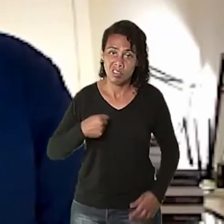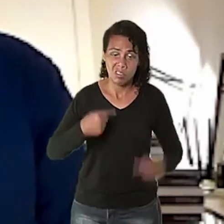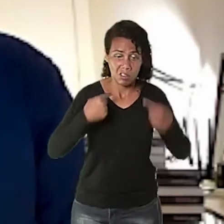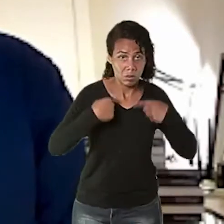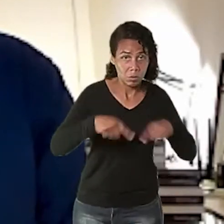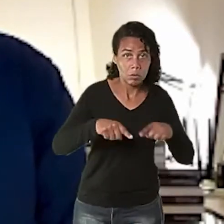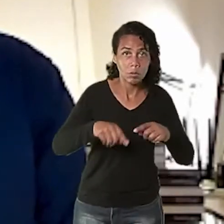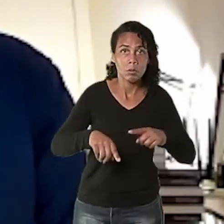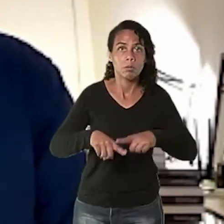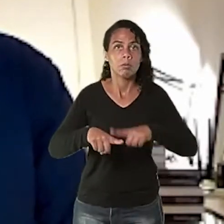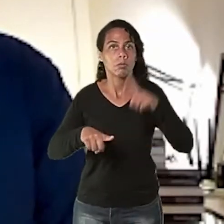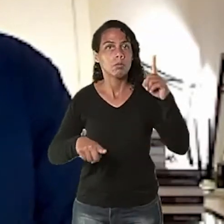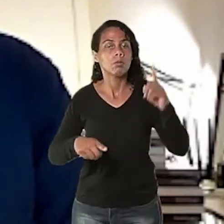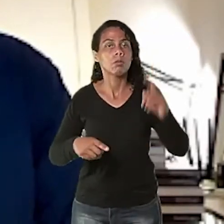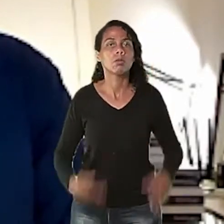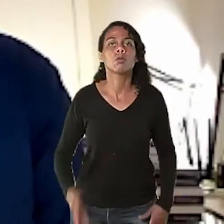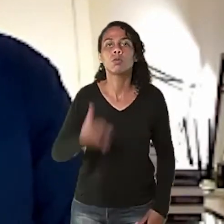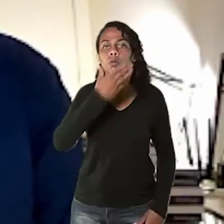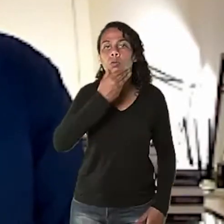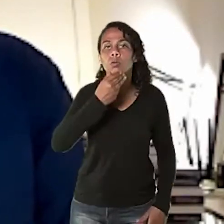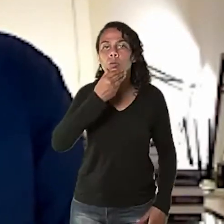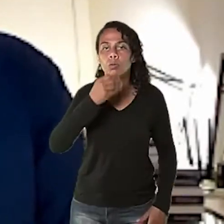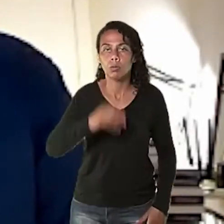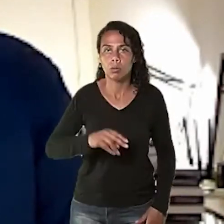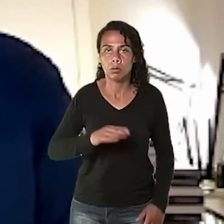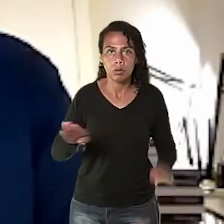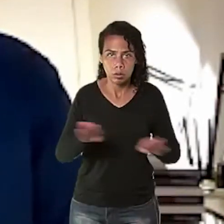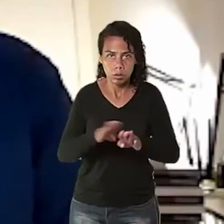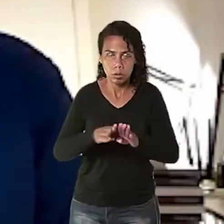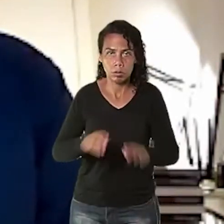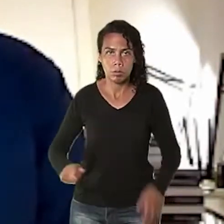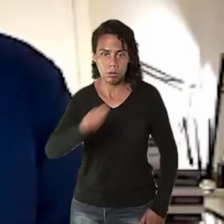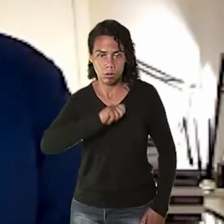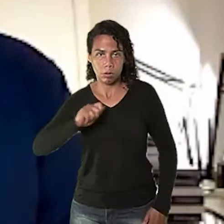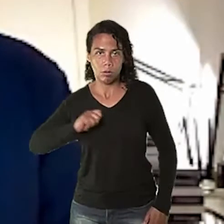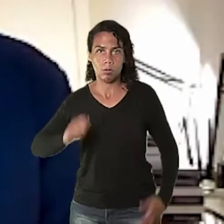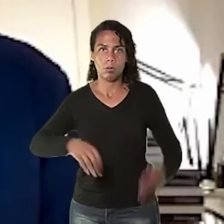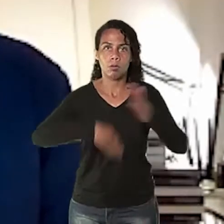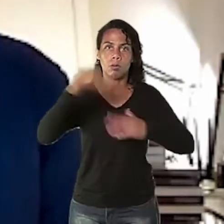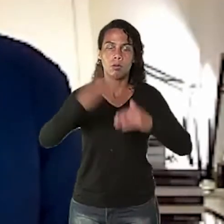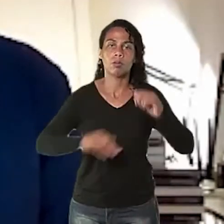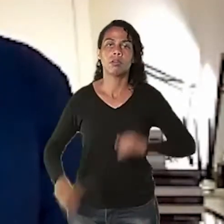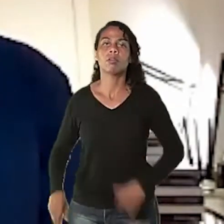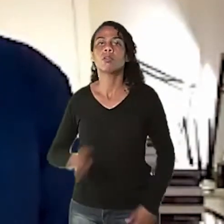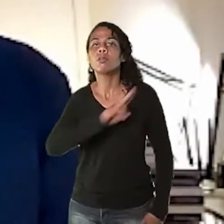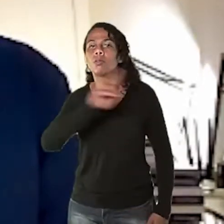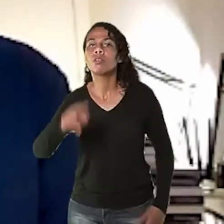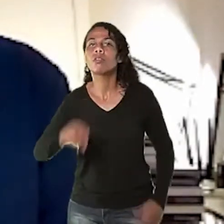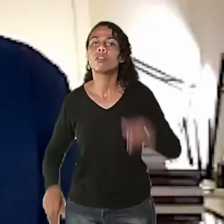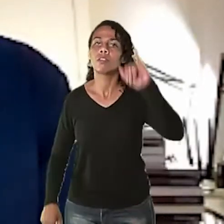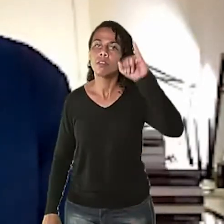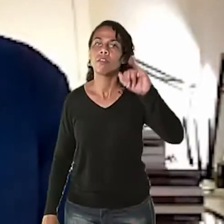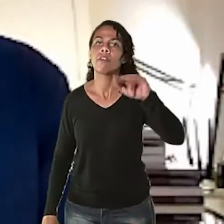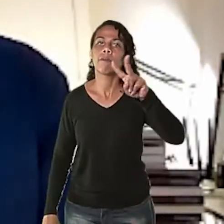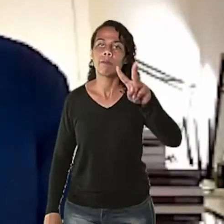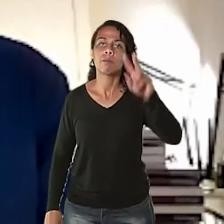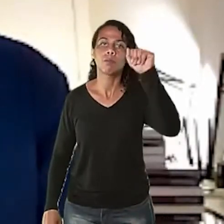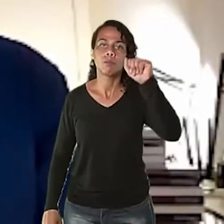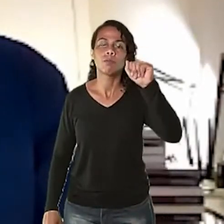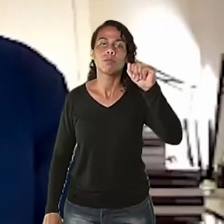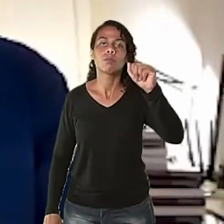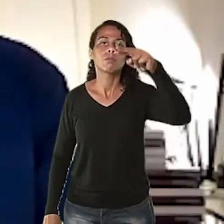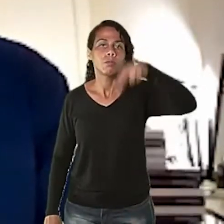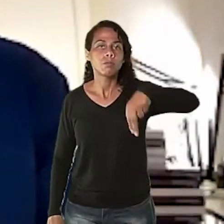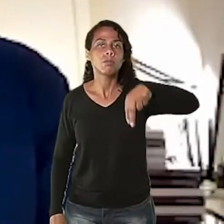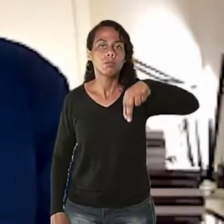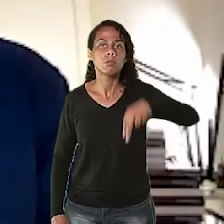fala que os escritores brasileiros são bons cronistas, e a crônica ela se alastrou no Brasil porque a literatura brasileira